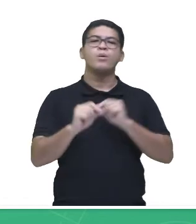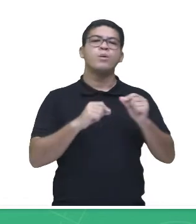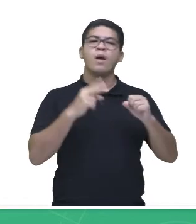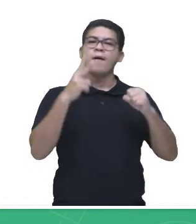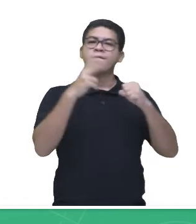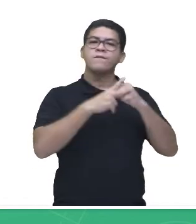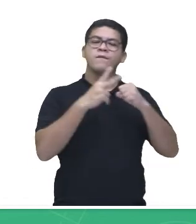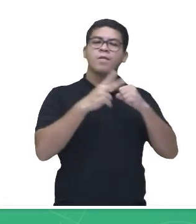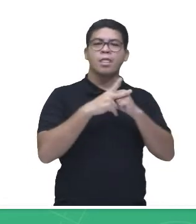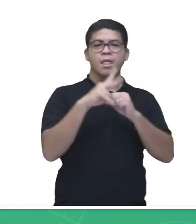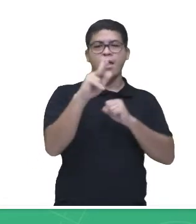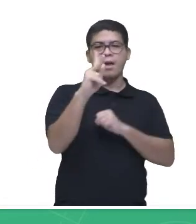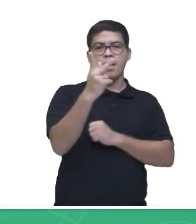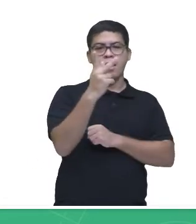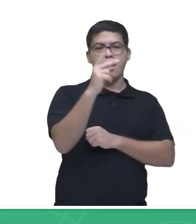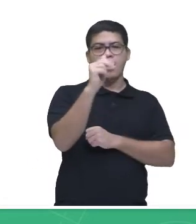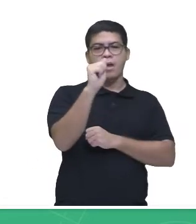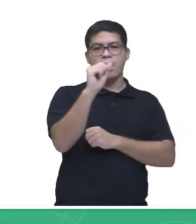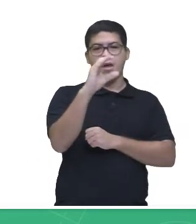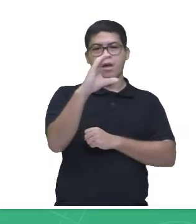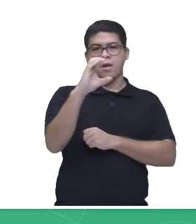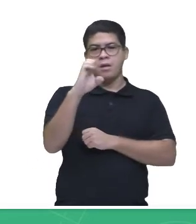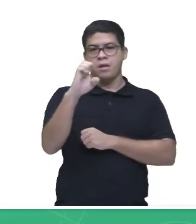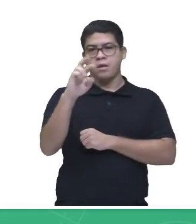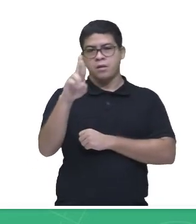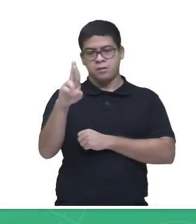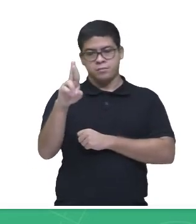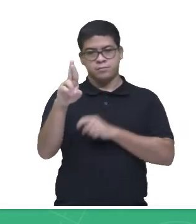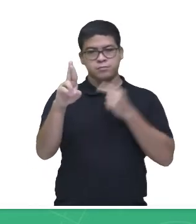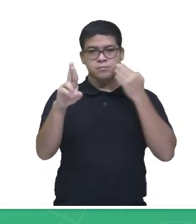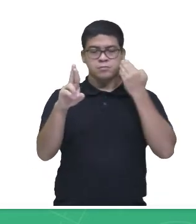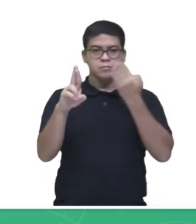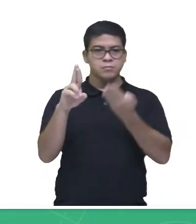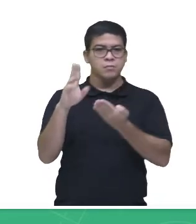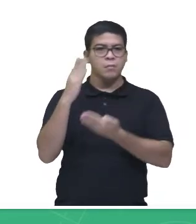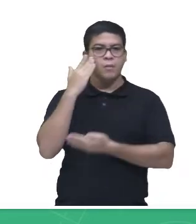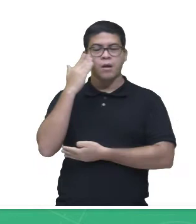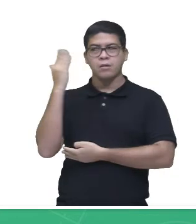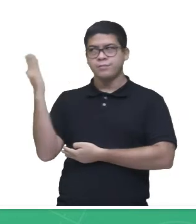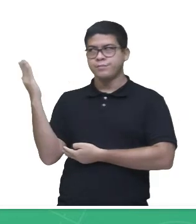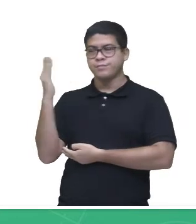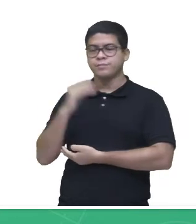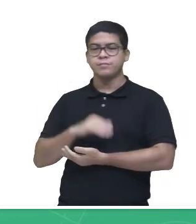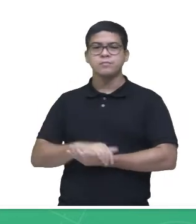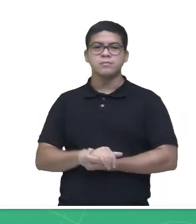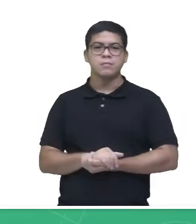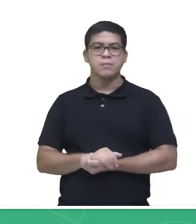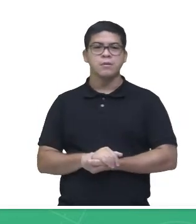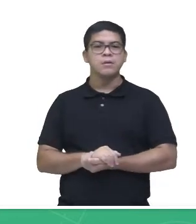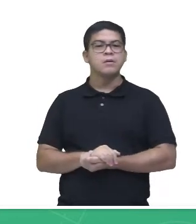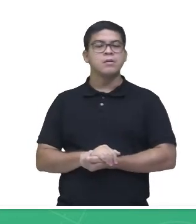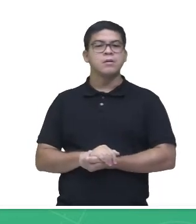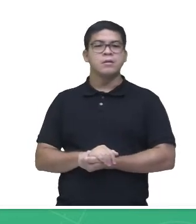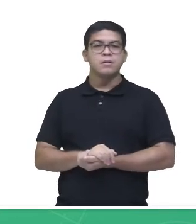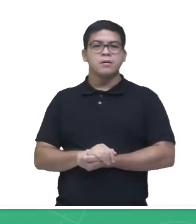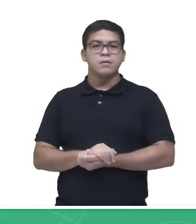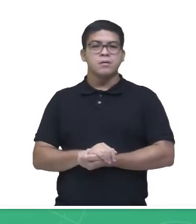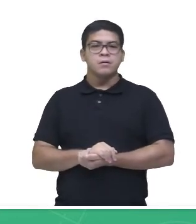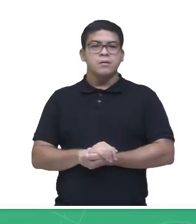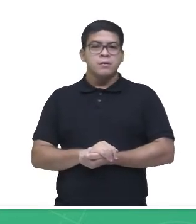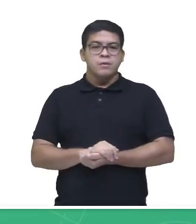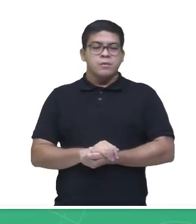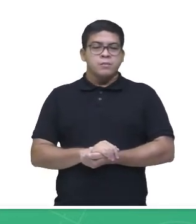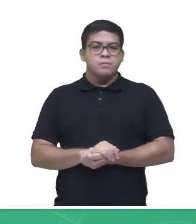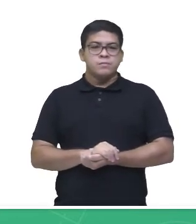hacer no pretérito perfeito composto, ok? Pretérito perfeito compuesto